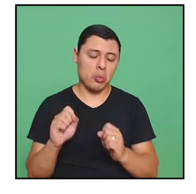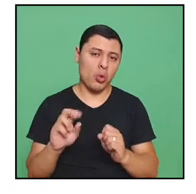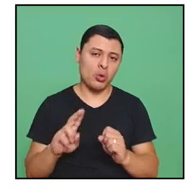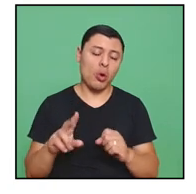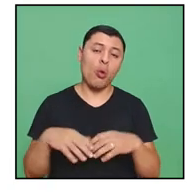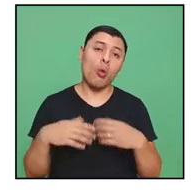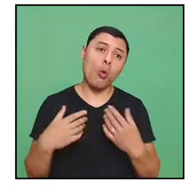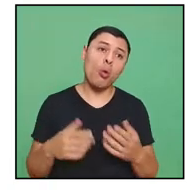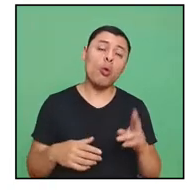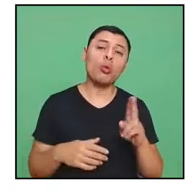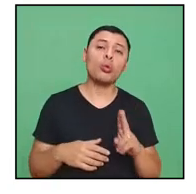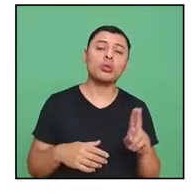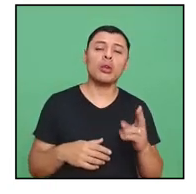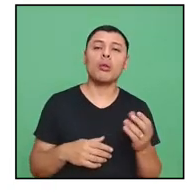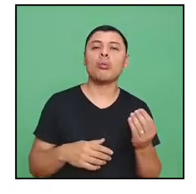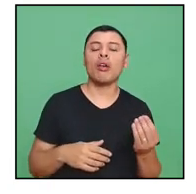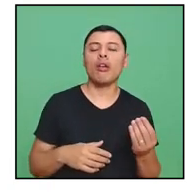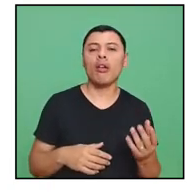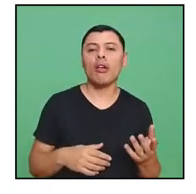continuar